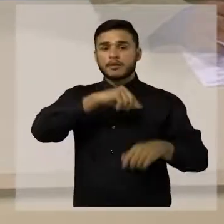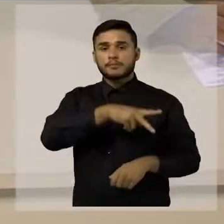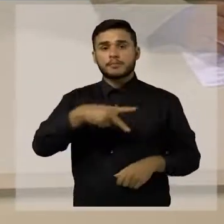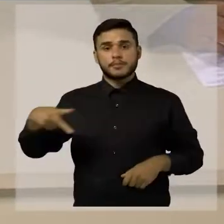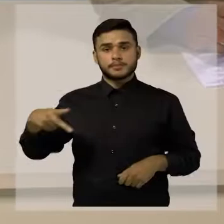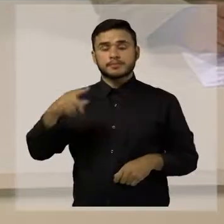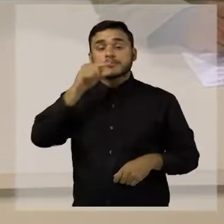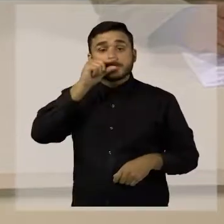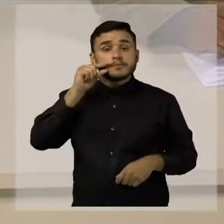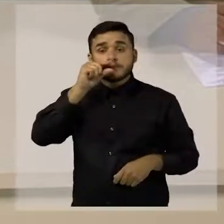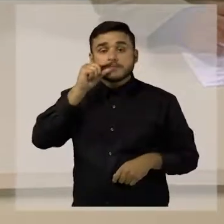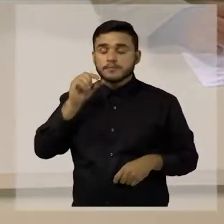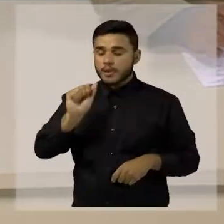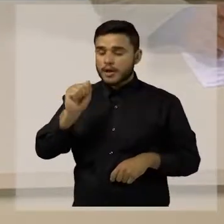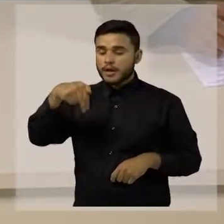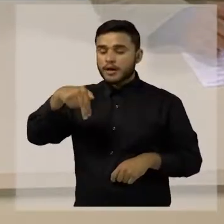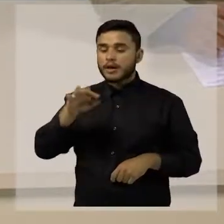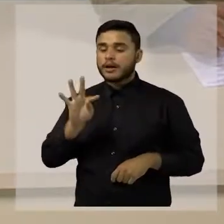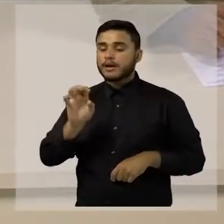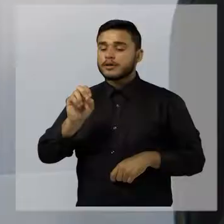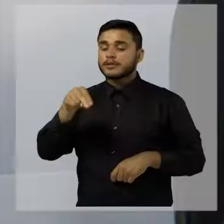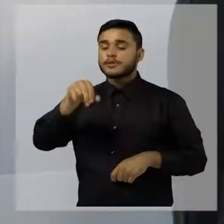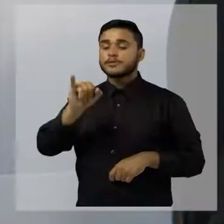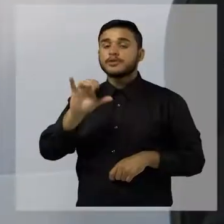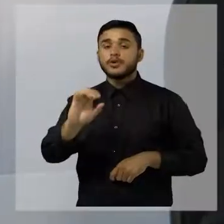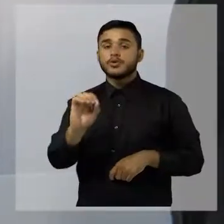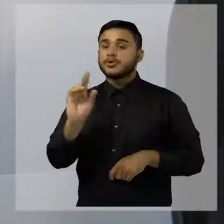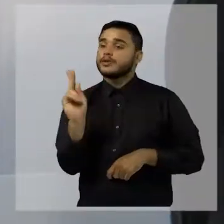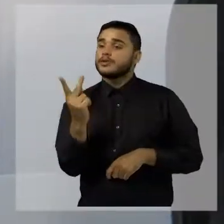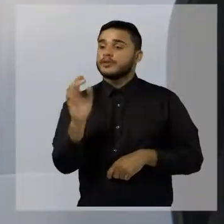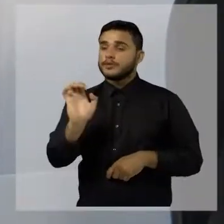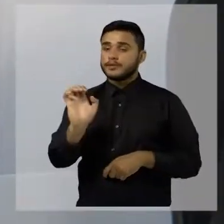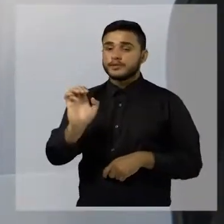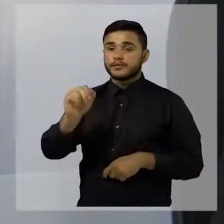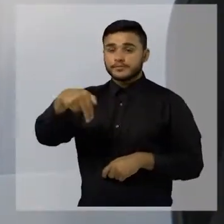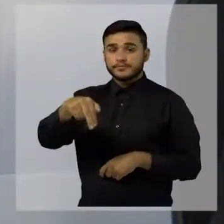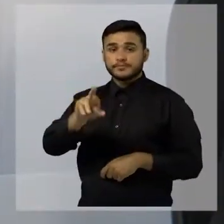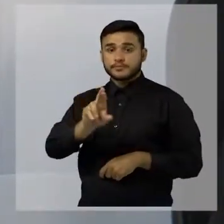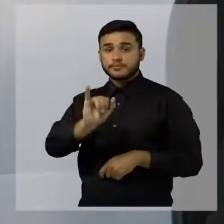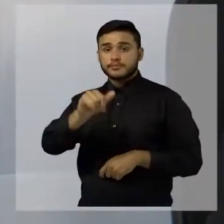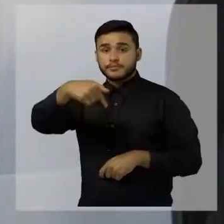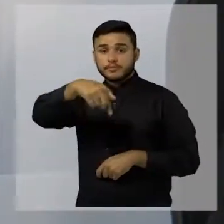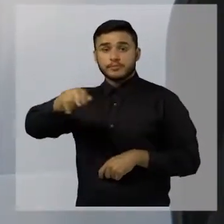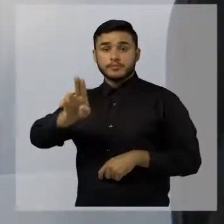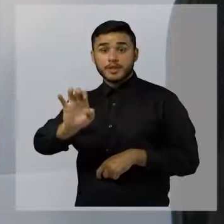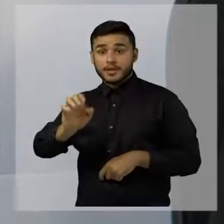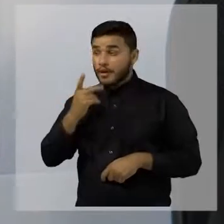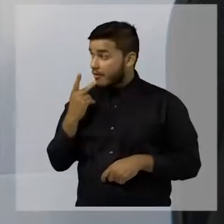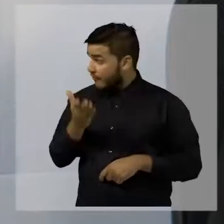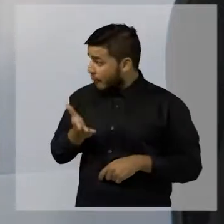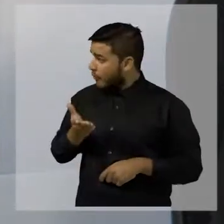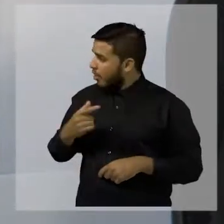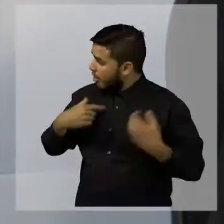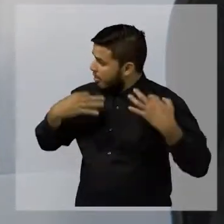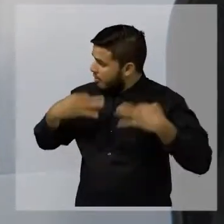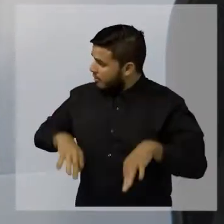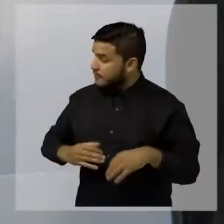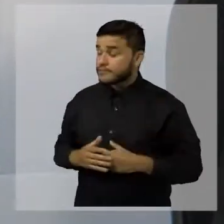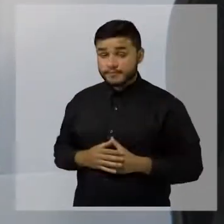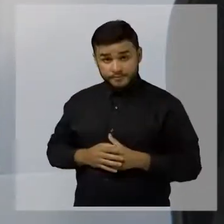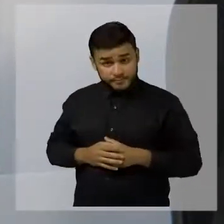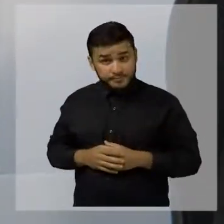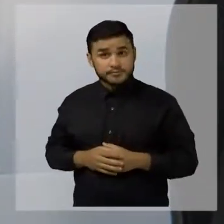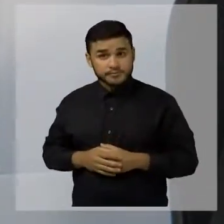presidente Antônio Henrique. Isso é um fato que foi pouco debatido na imprensa local, porque, na